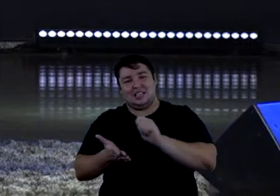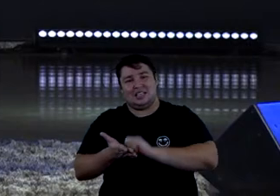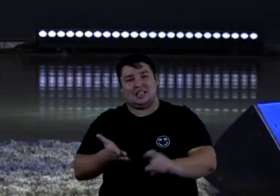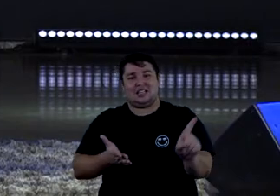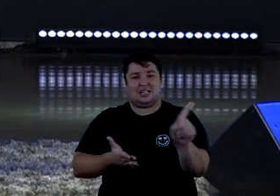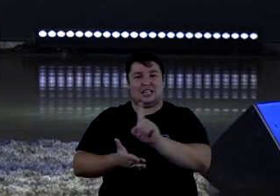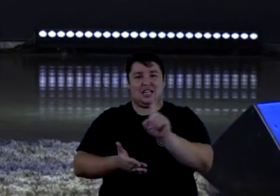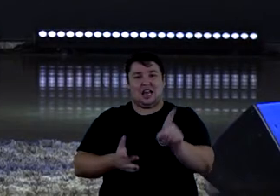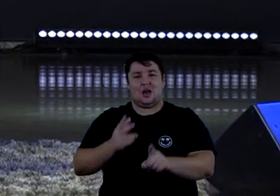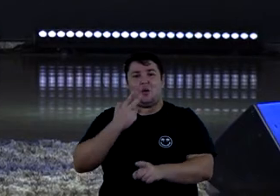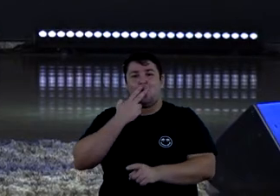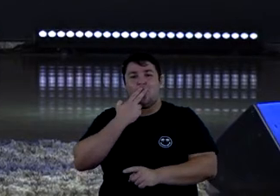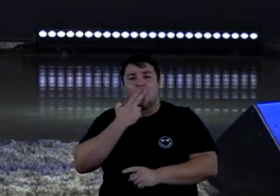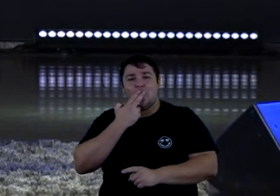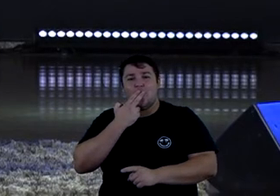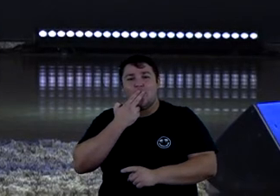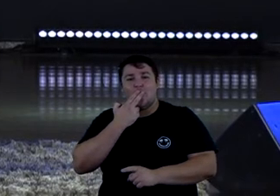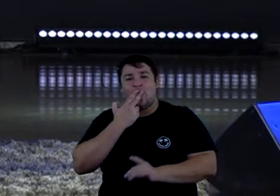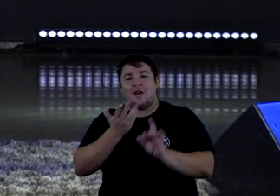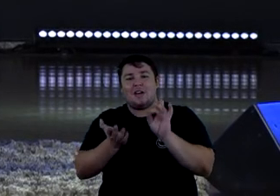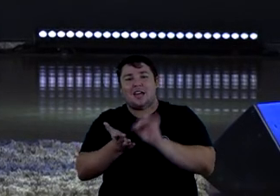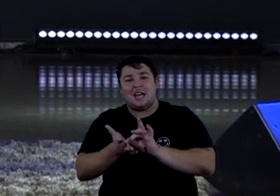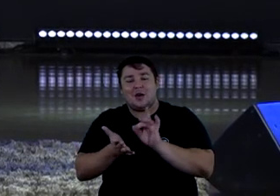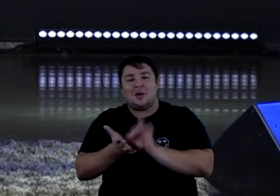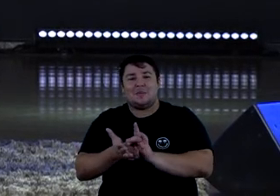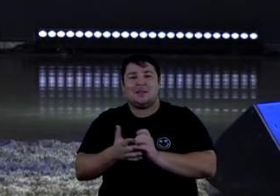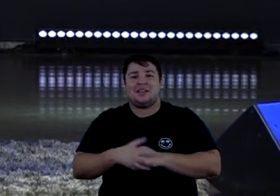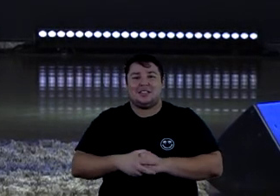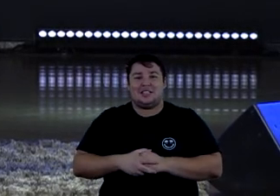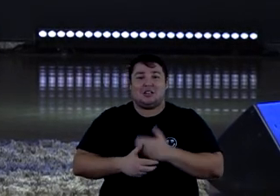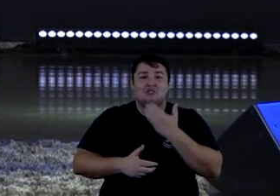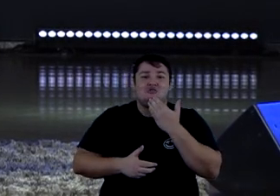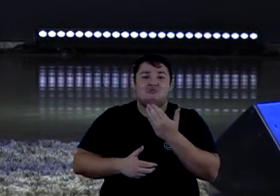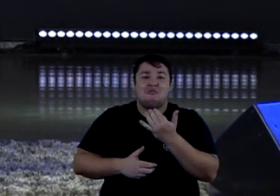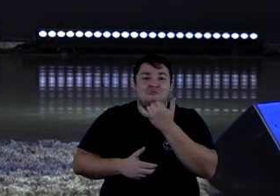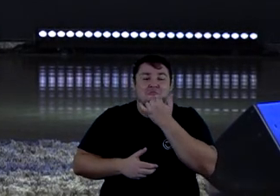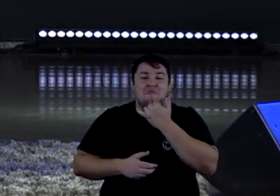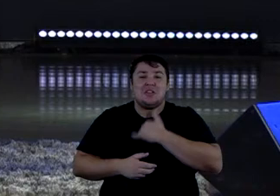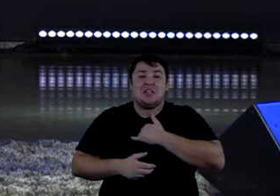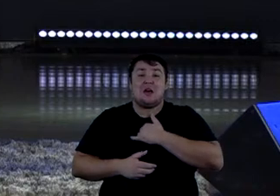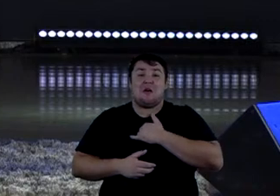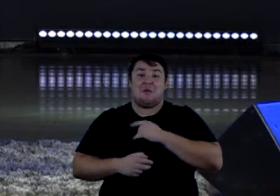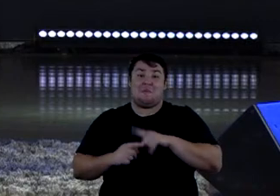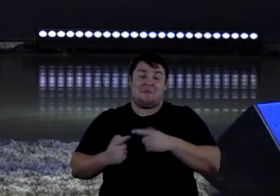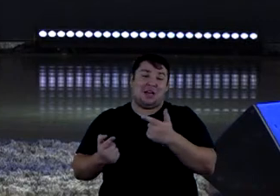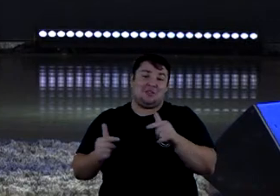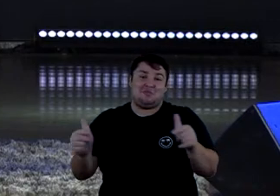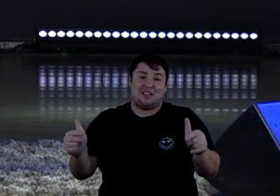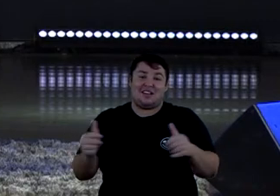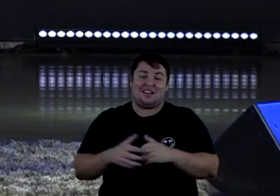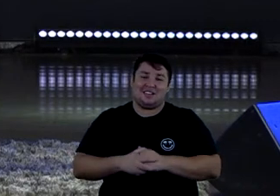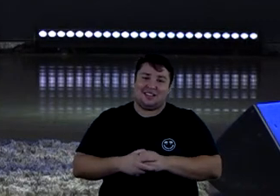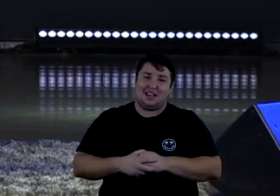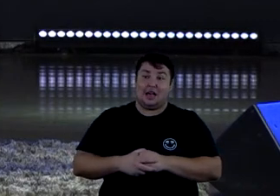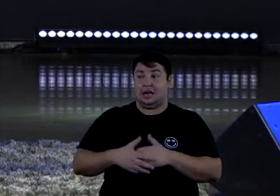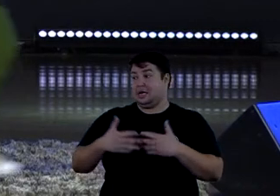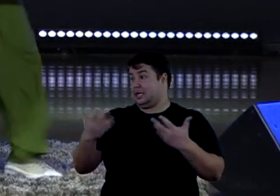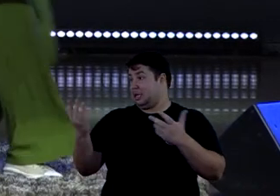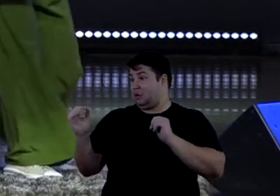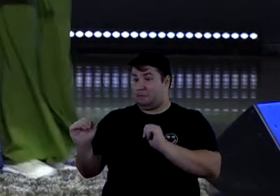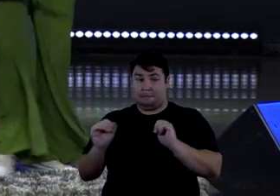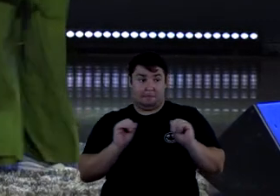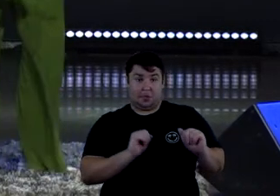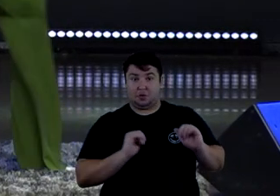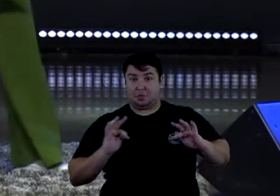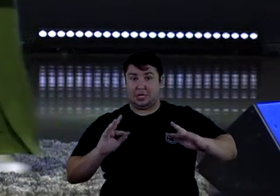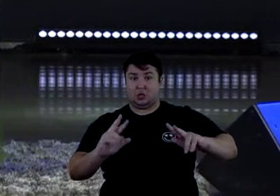fumarás, querido. Te peço perdão, mas não está. Ah, então pode fumar,